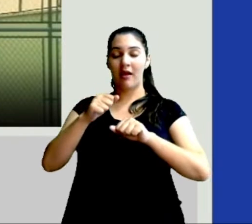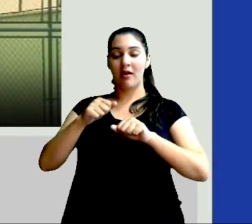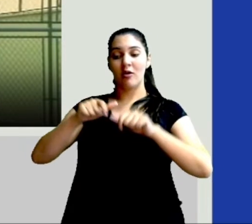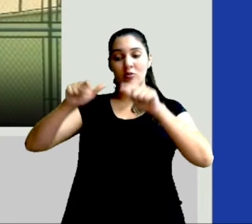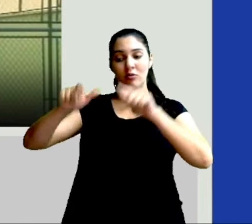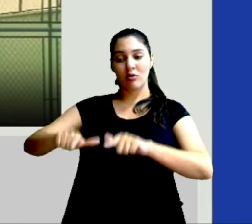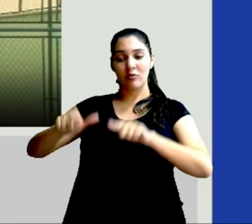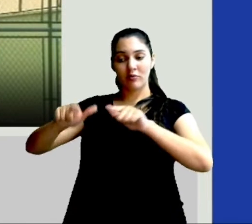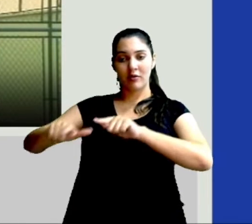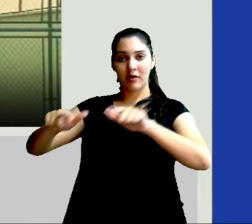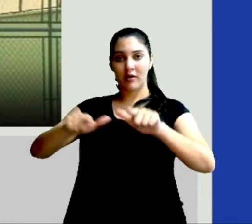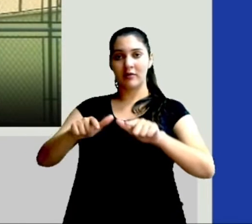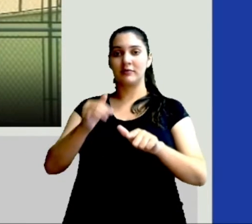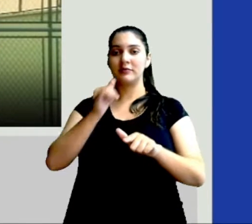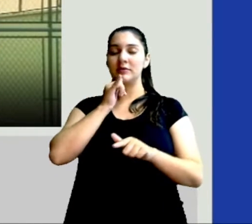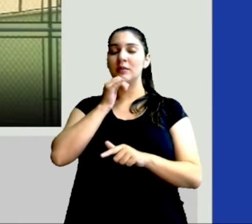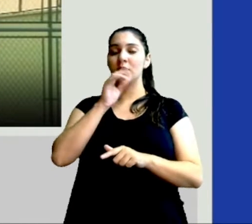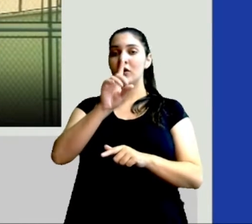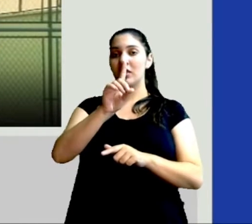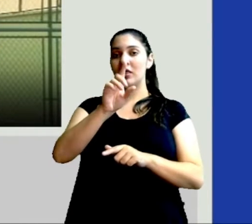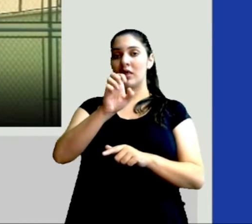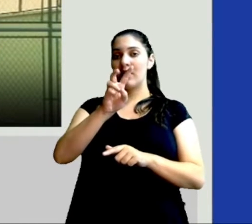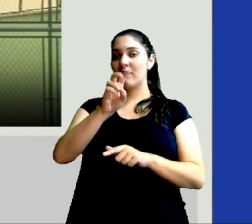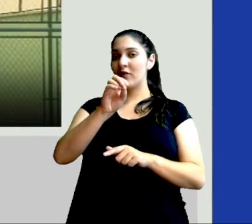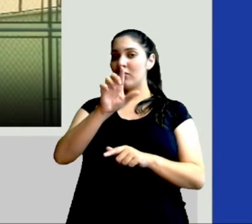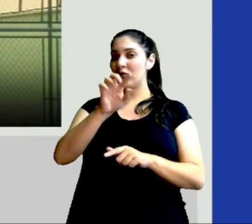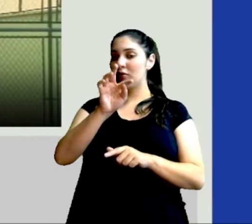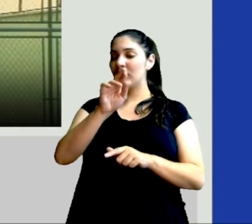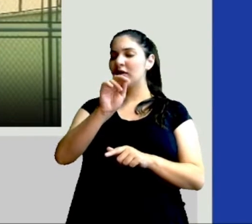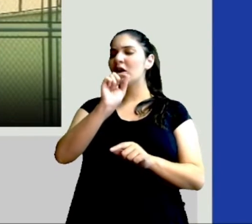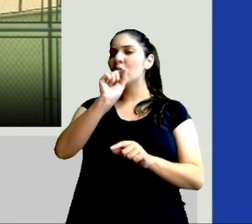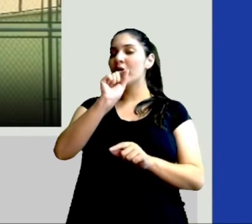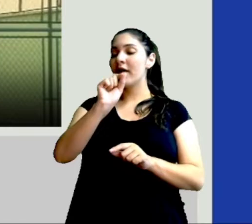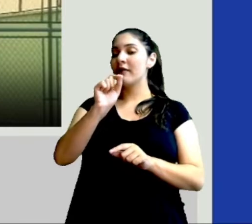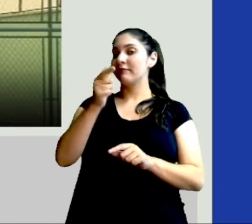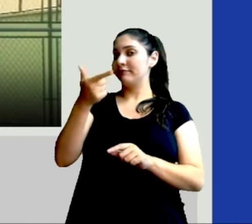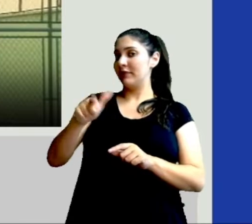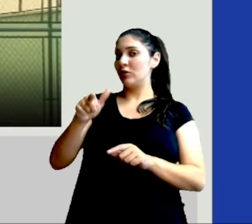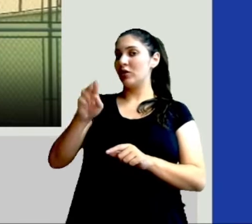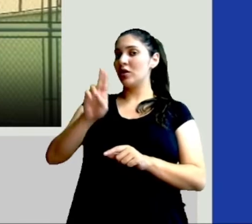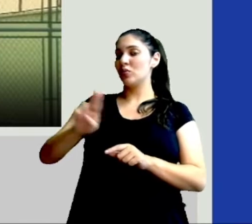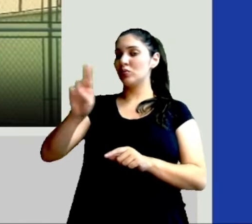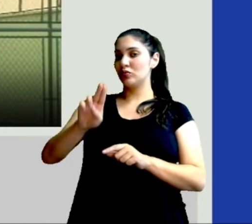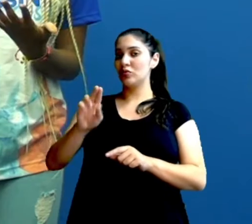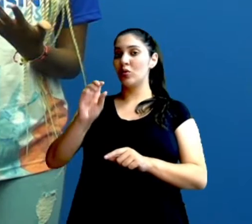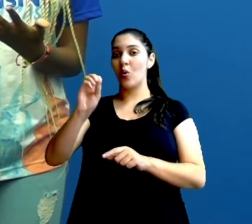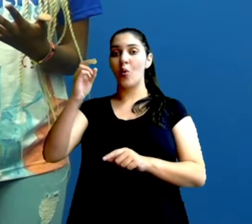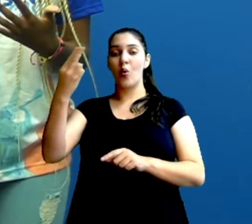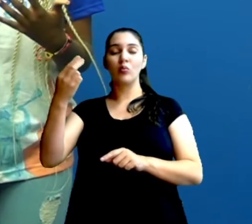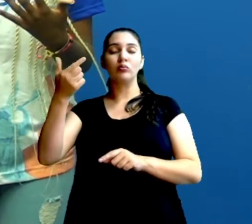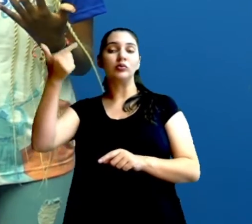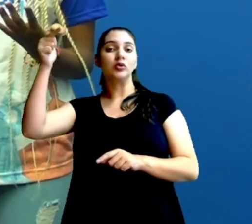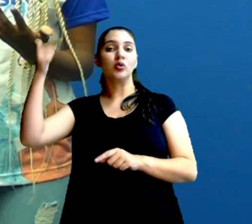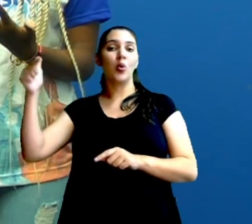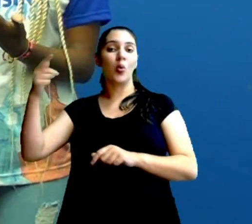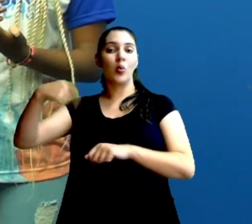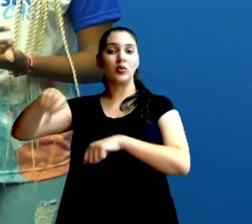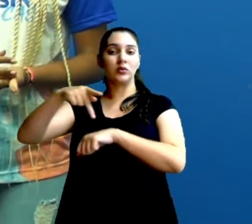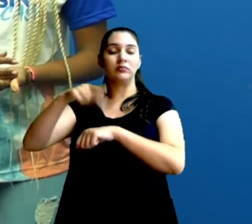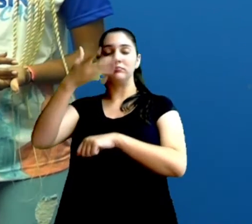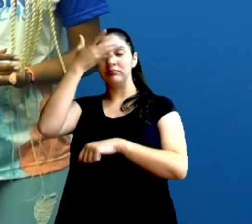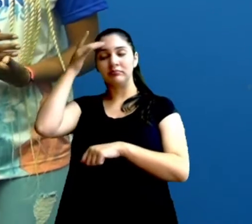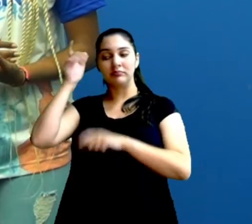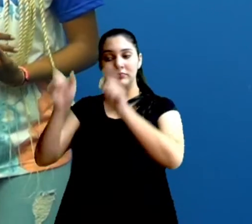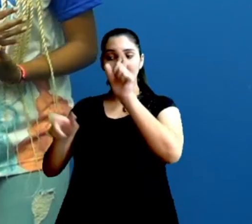terra devolutas é sem uso, beleza? Ou de terceiros. Você dizer que a